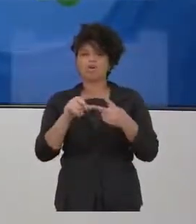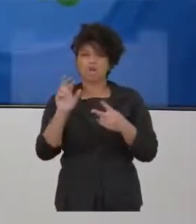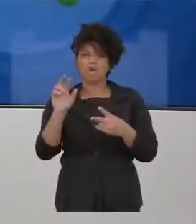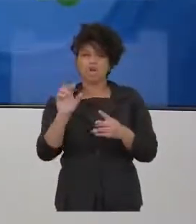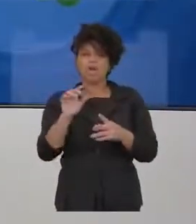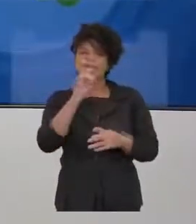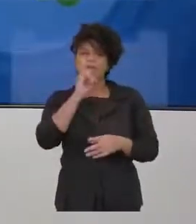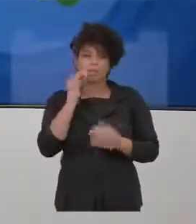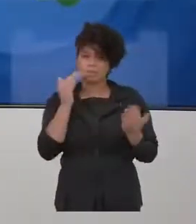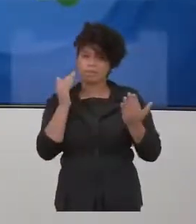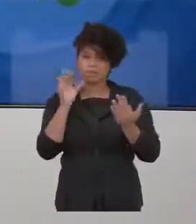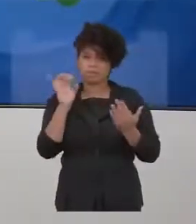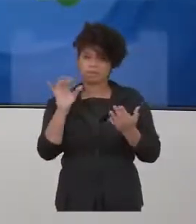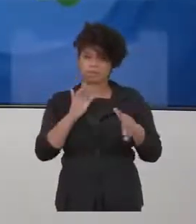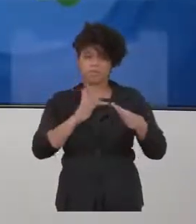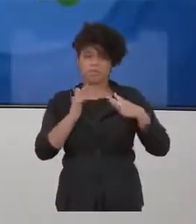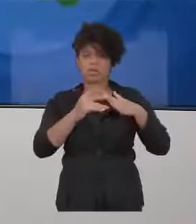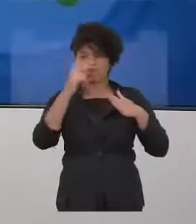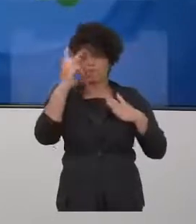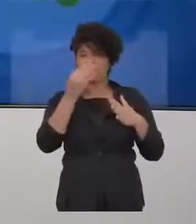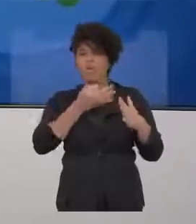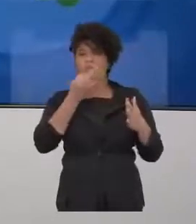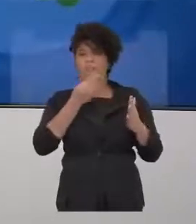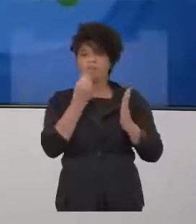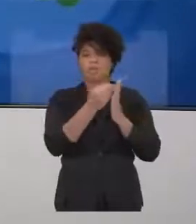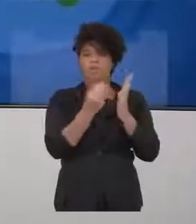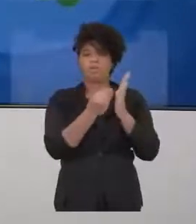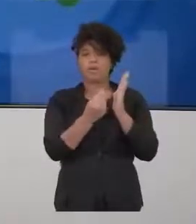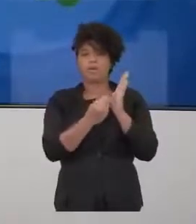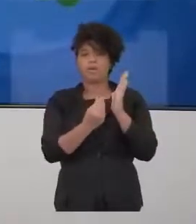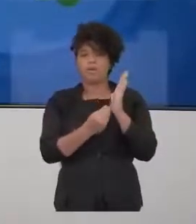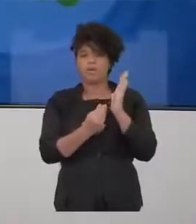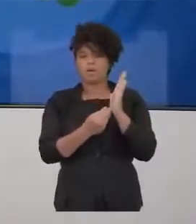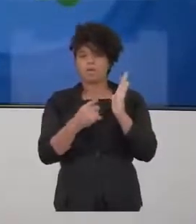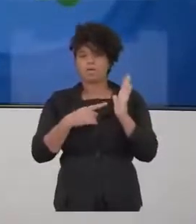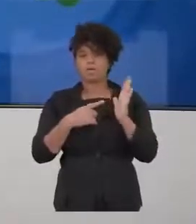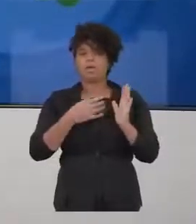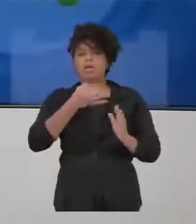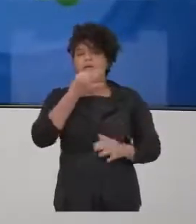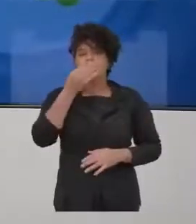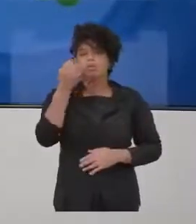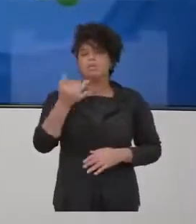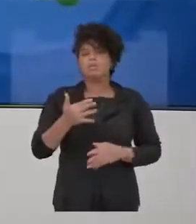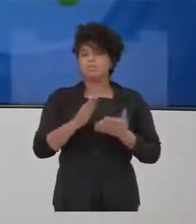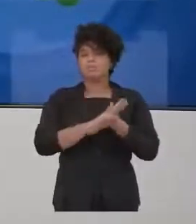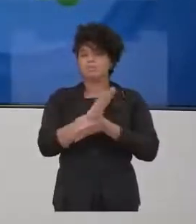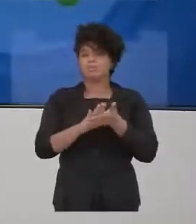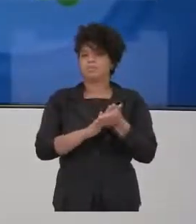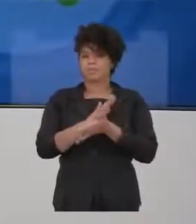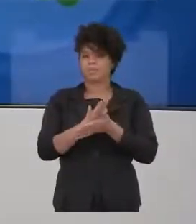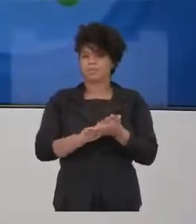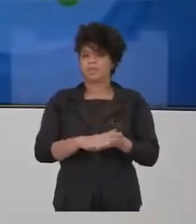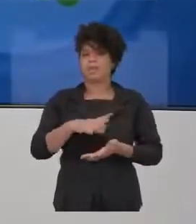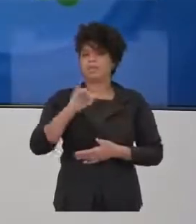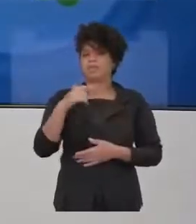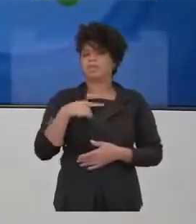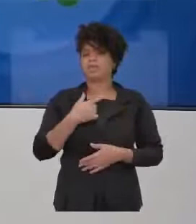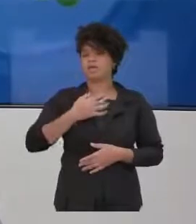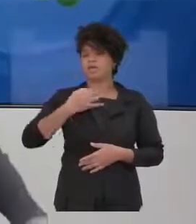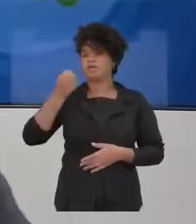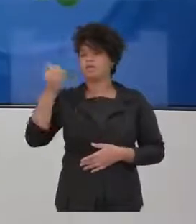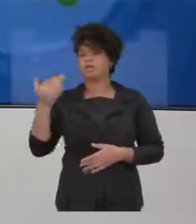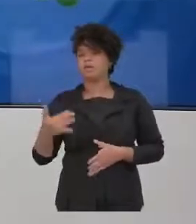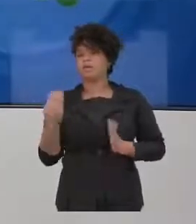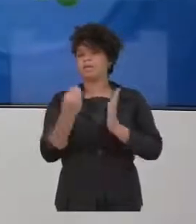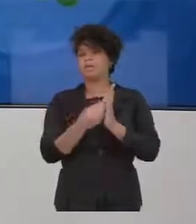começam a debater ali, apenas com opinião, sem argumentos. Tanto que quando você coloca argumentos, alguém fala,